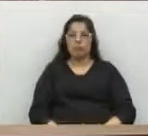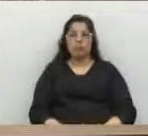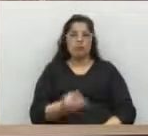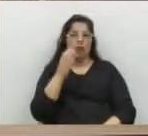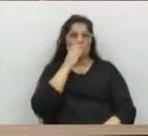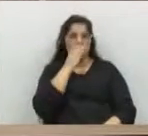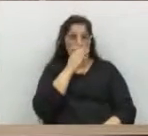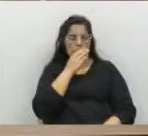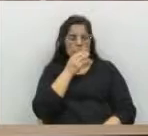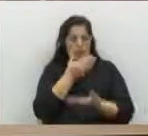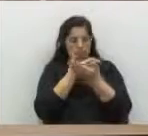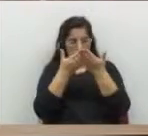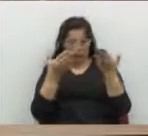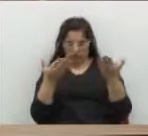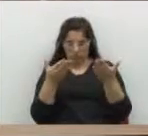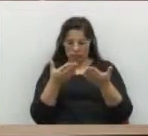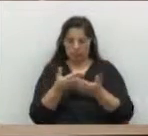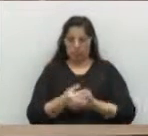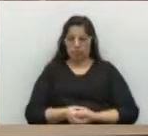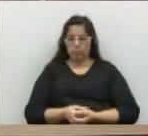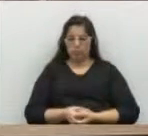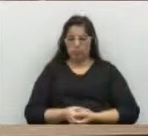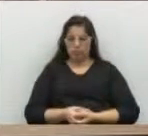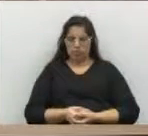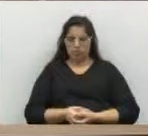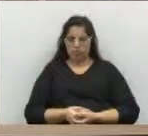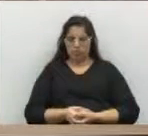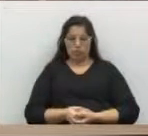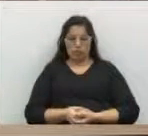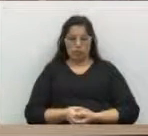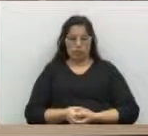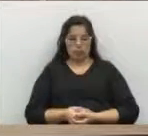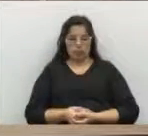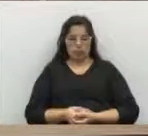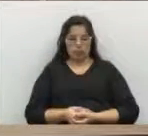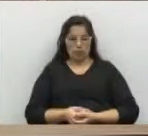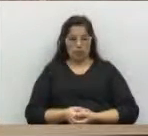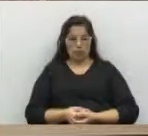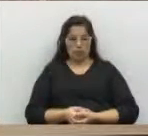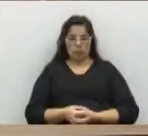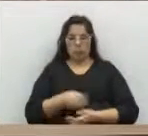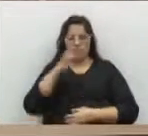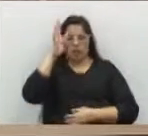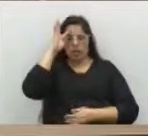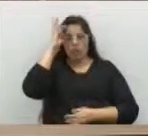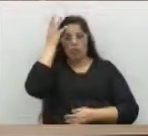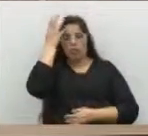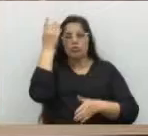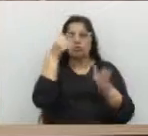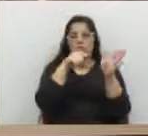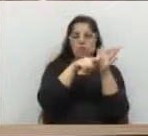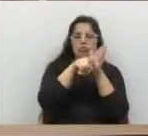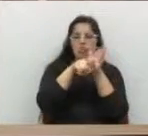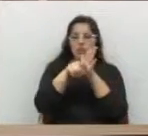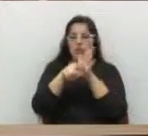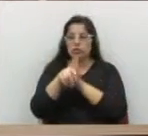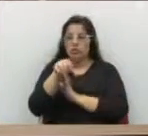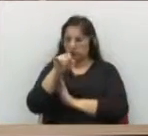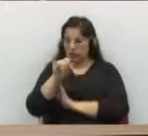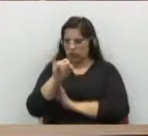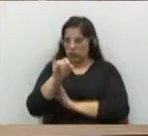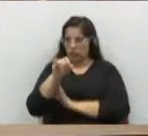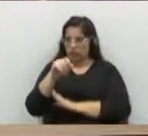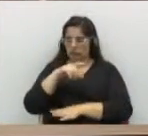Rapidamente, senhor presidente, senhoras e senhores vereadores, o requerimento do vereador André questiona se está na casa algum projeto que fala do transporte coletivo,